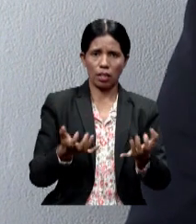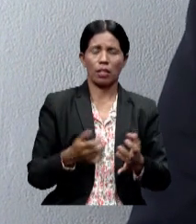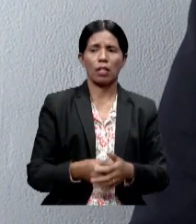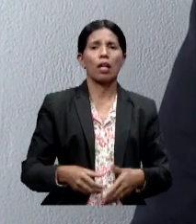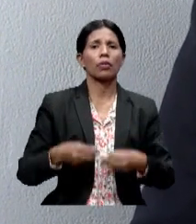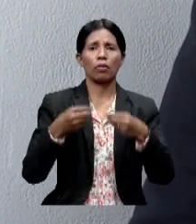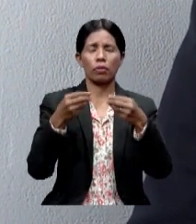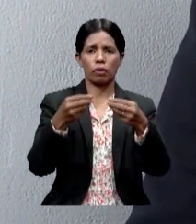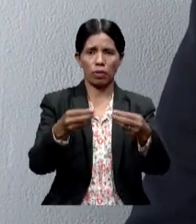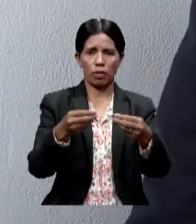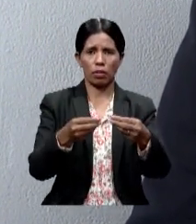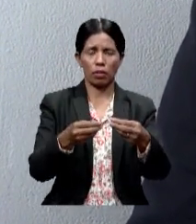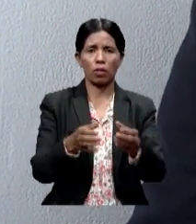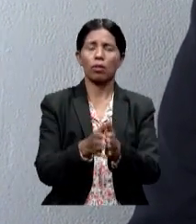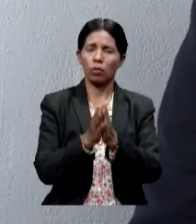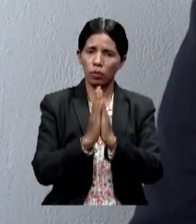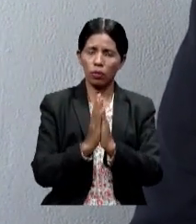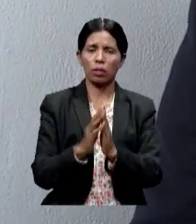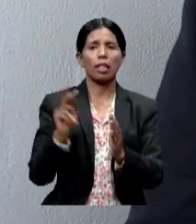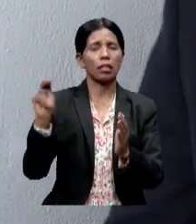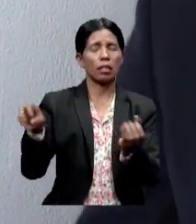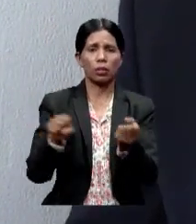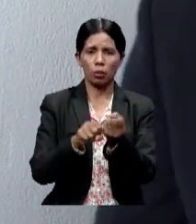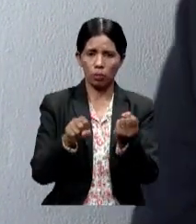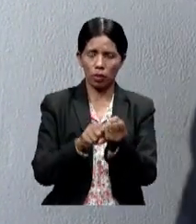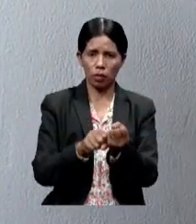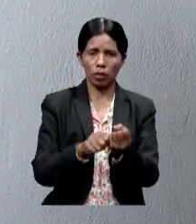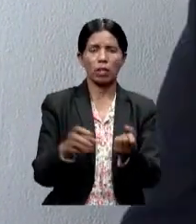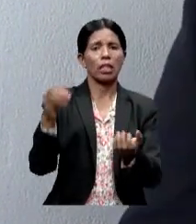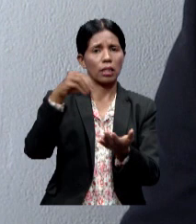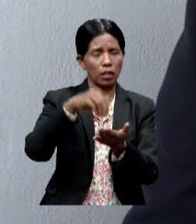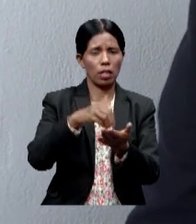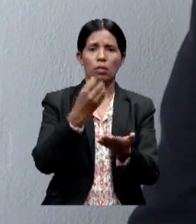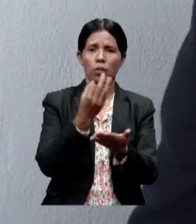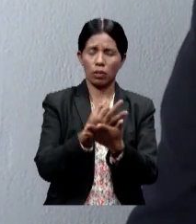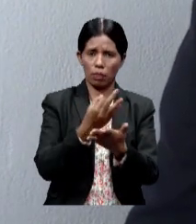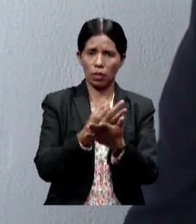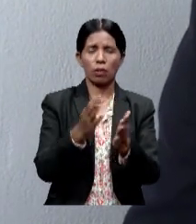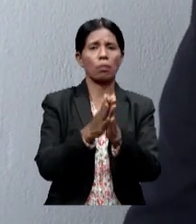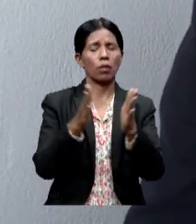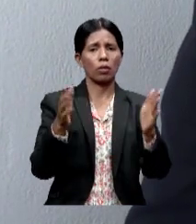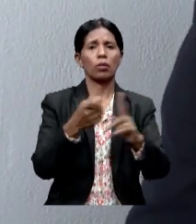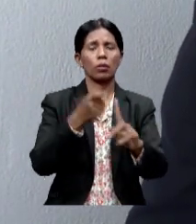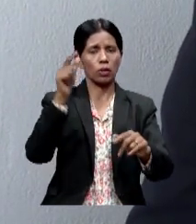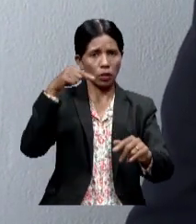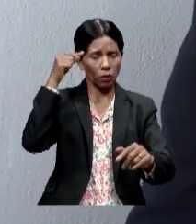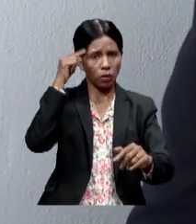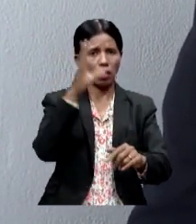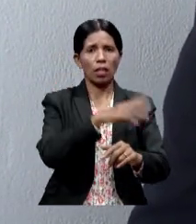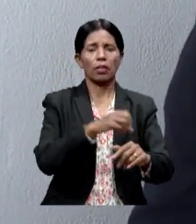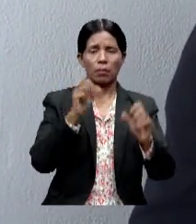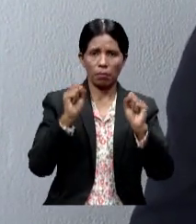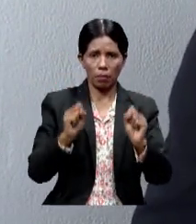fo husunia apoio atu mobiliza orçamento bot liu husi governo atu